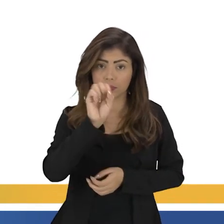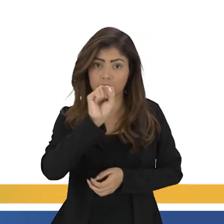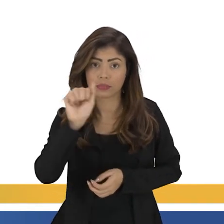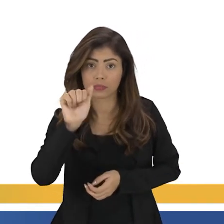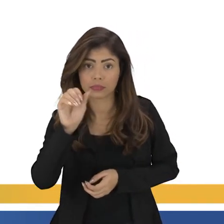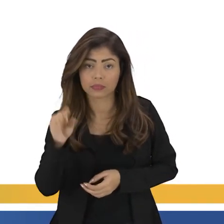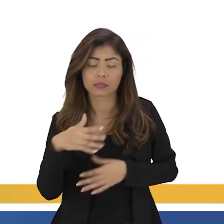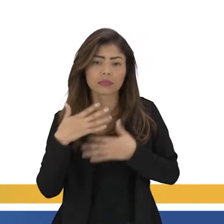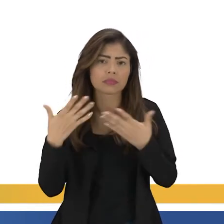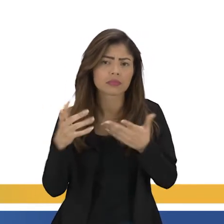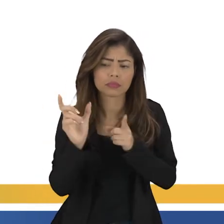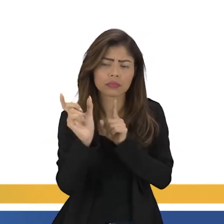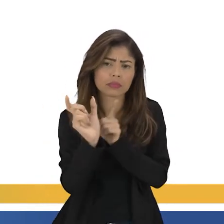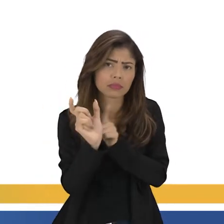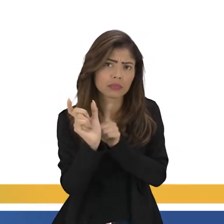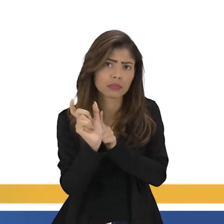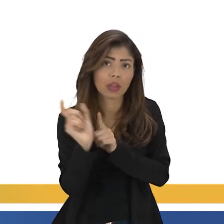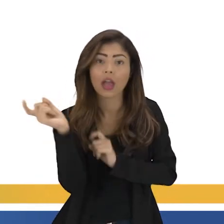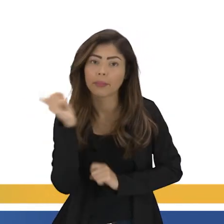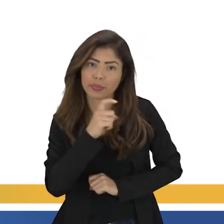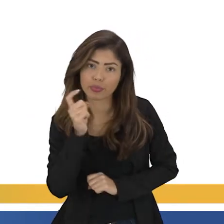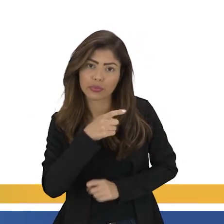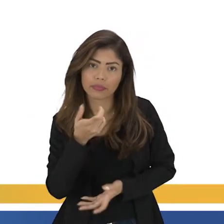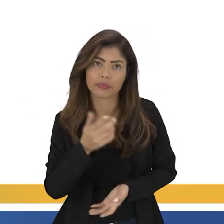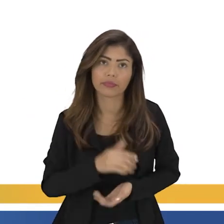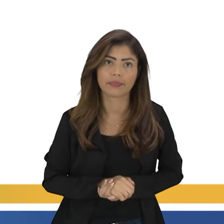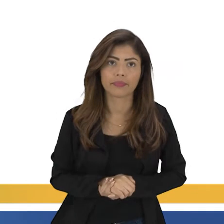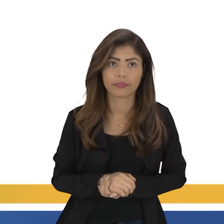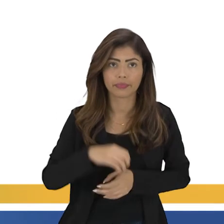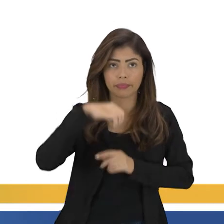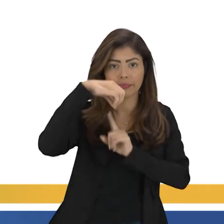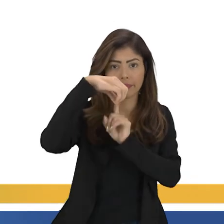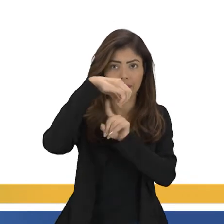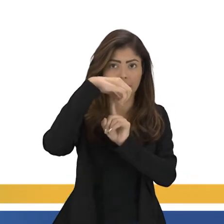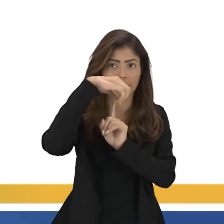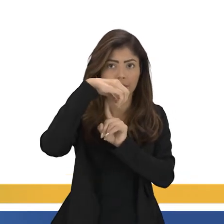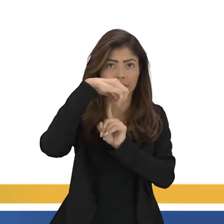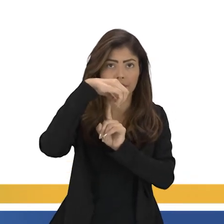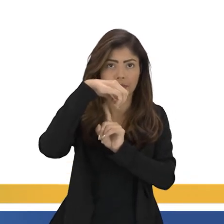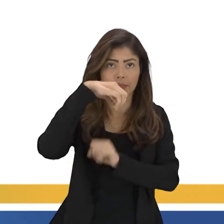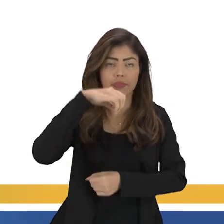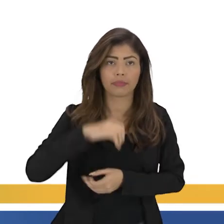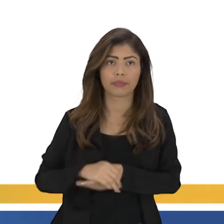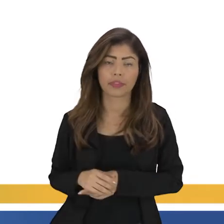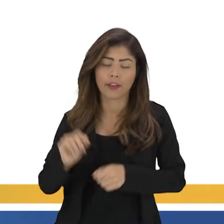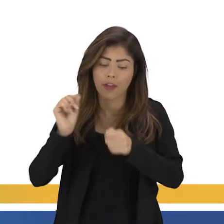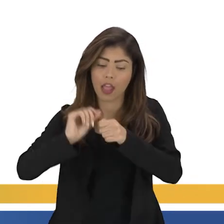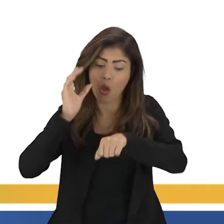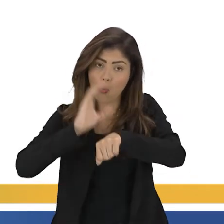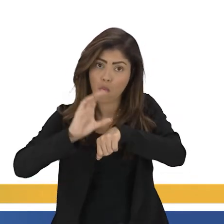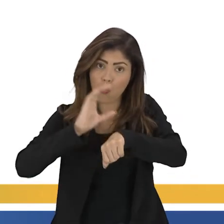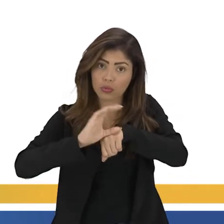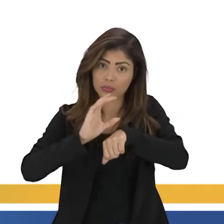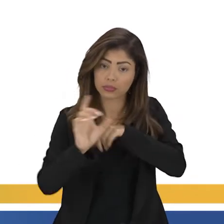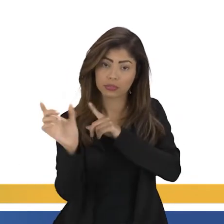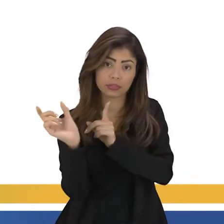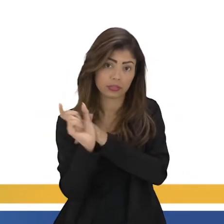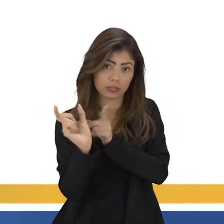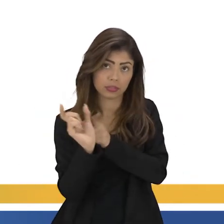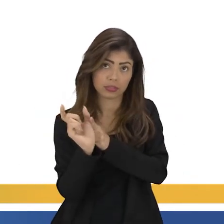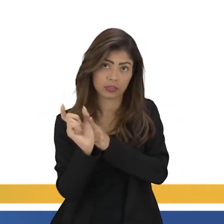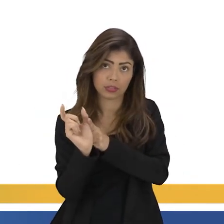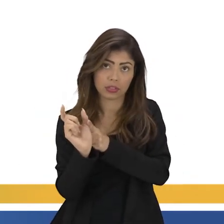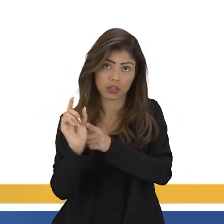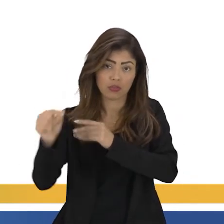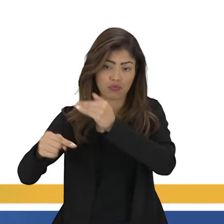são, espaço, mentiras. E 9. Farão cursos, espaço,